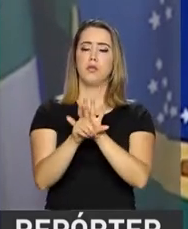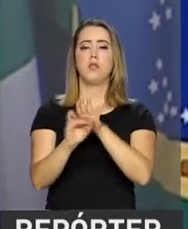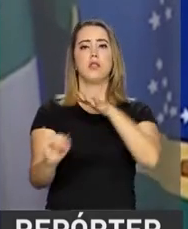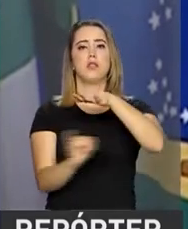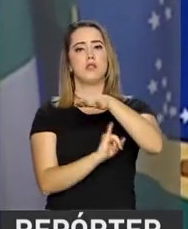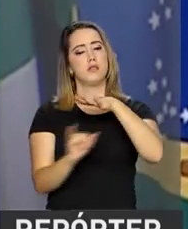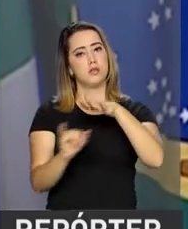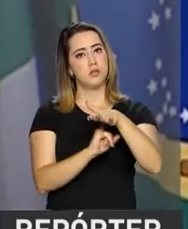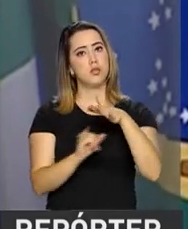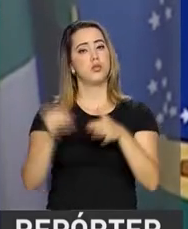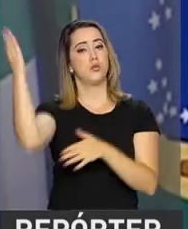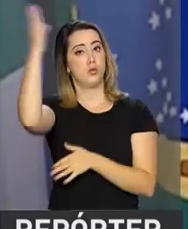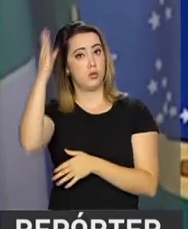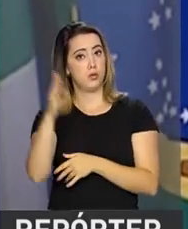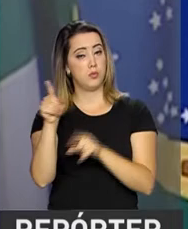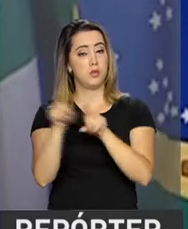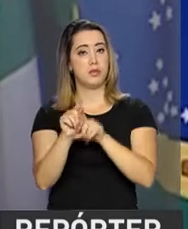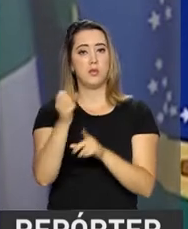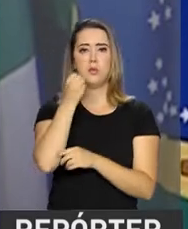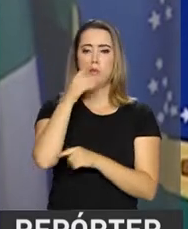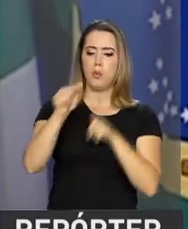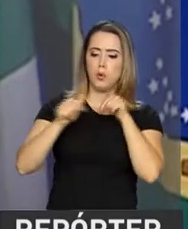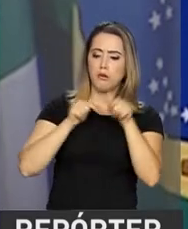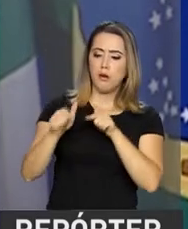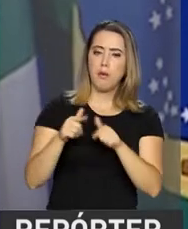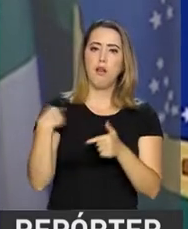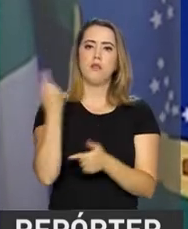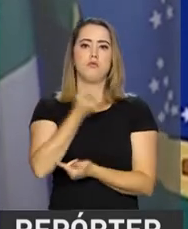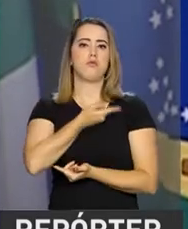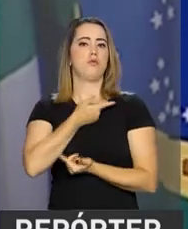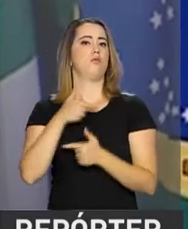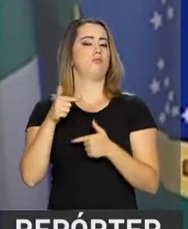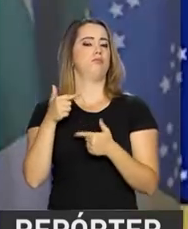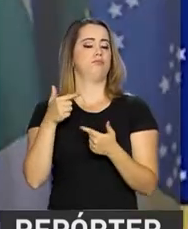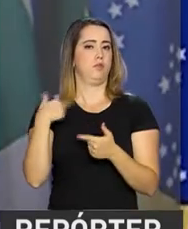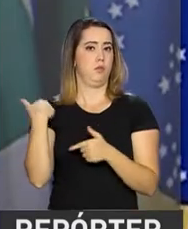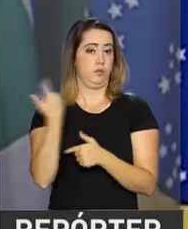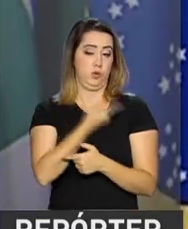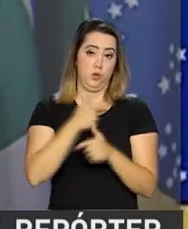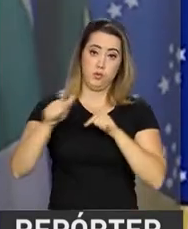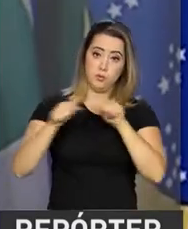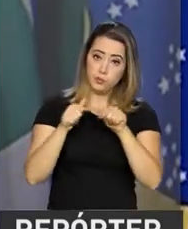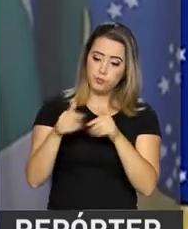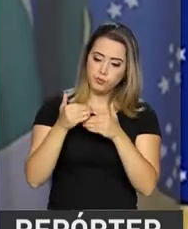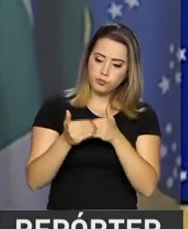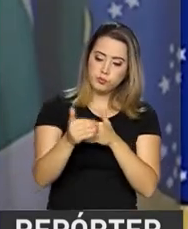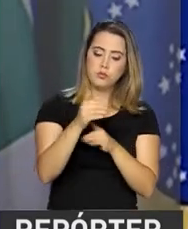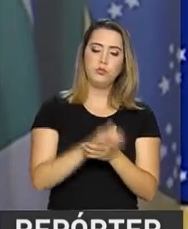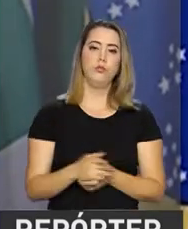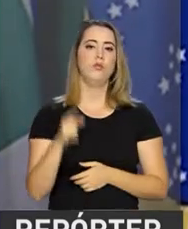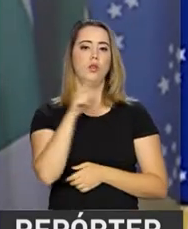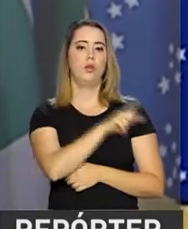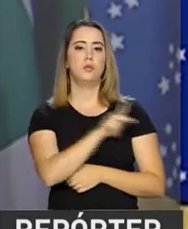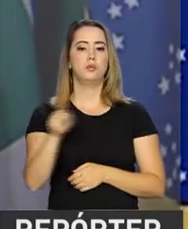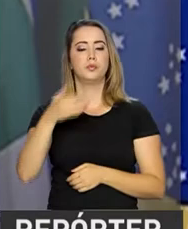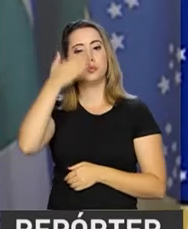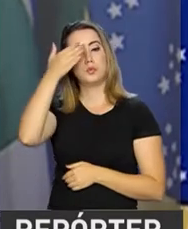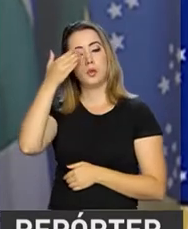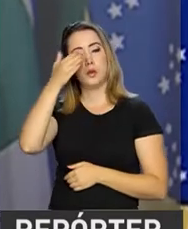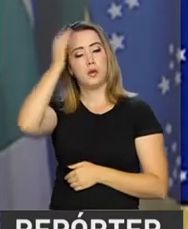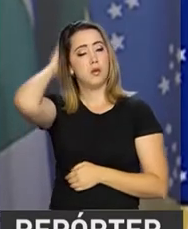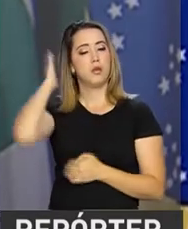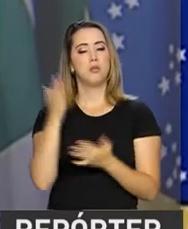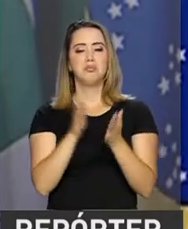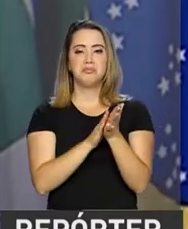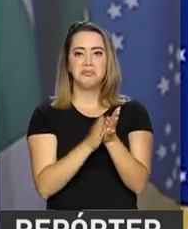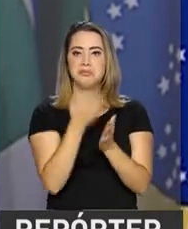republicanas e para o bom exercício de nossas atribuições o presidente michel temer parabenizou raquel dodge